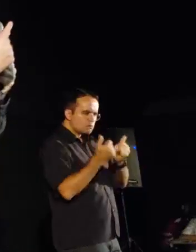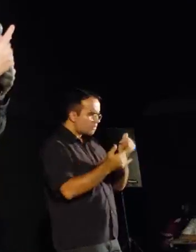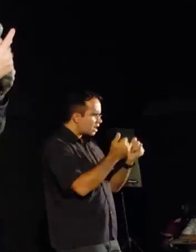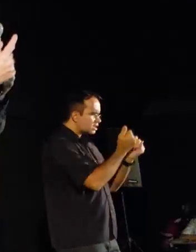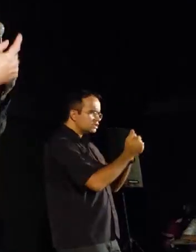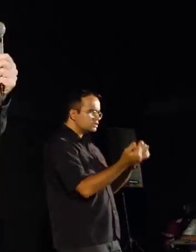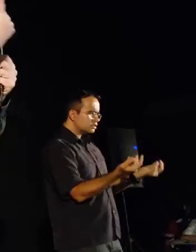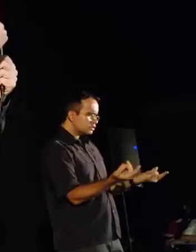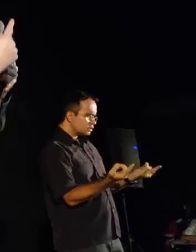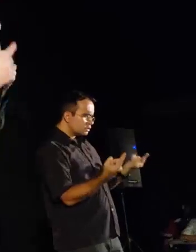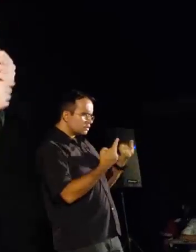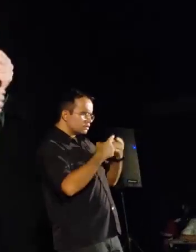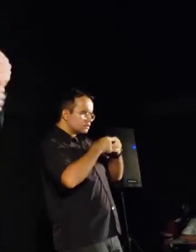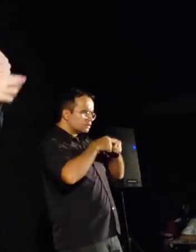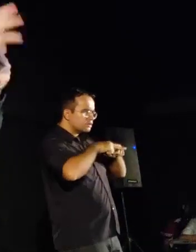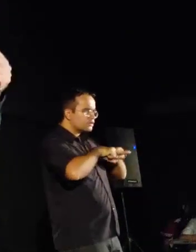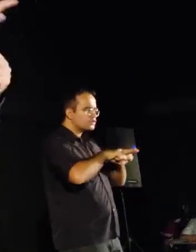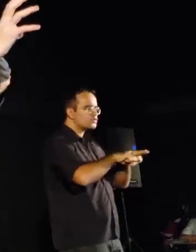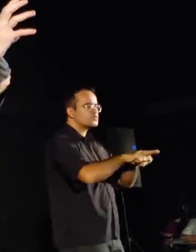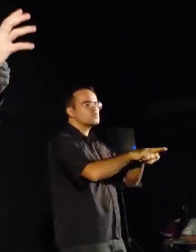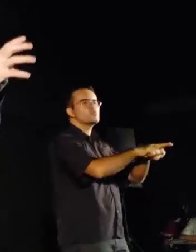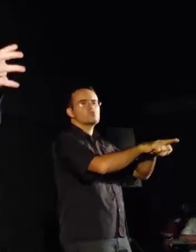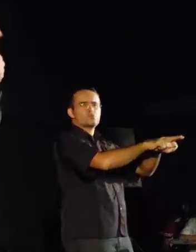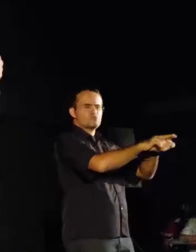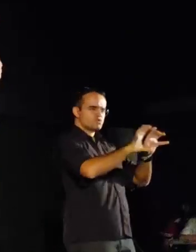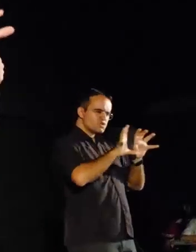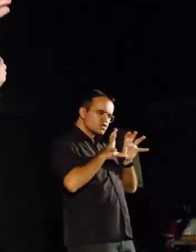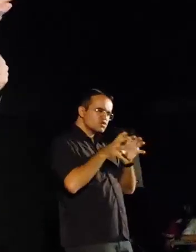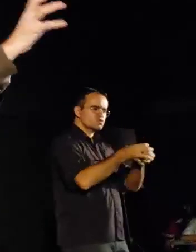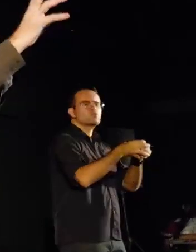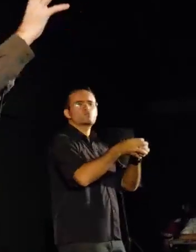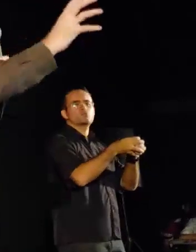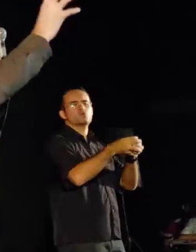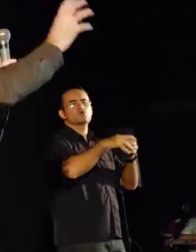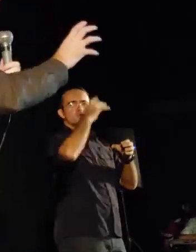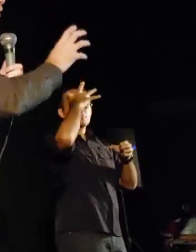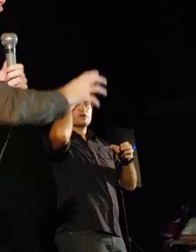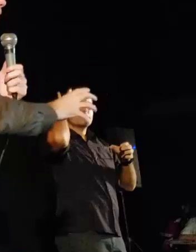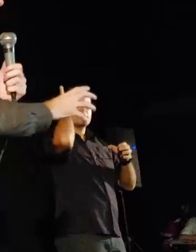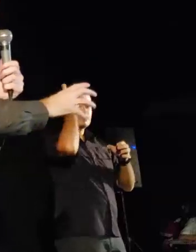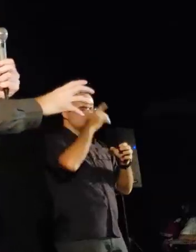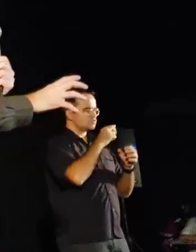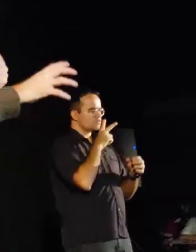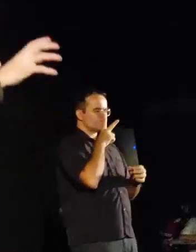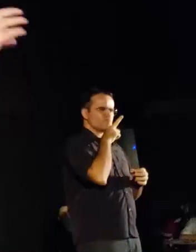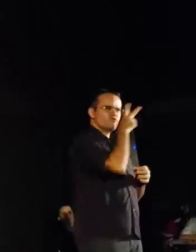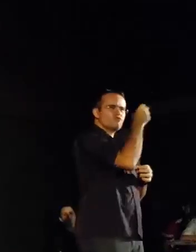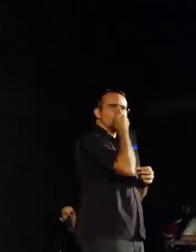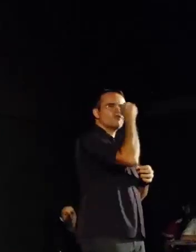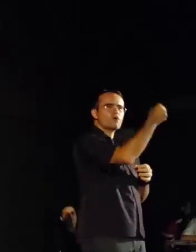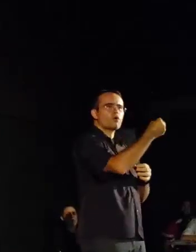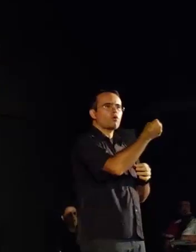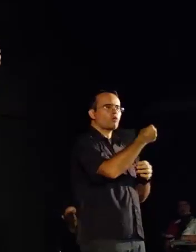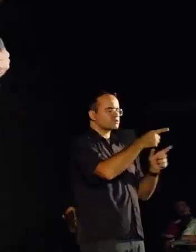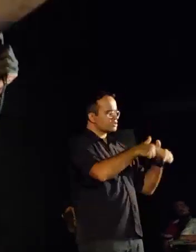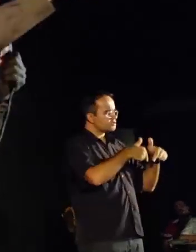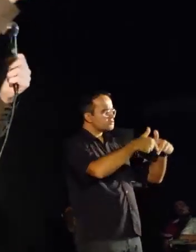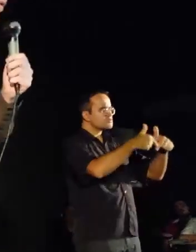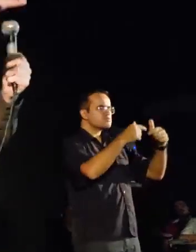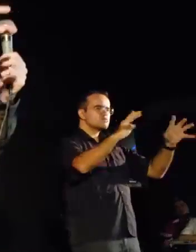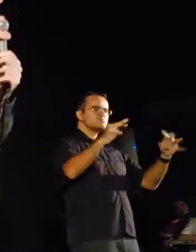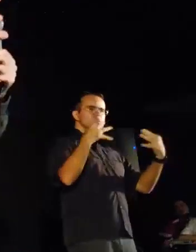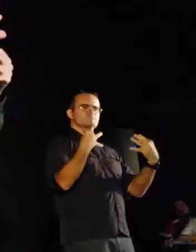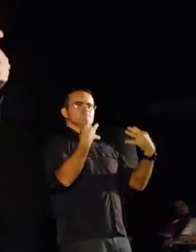só. De um sujeito compacto, que aparecia sob várias formas, que aparecia sob